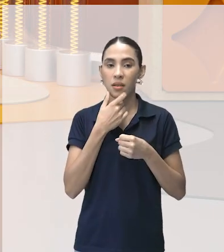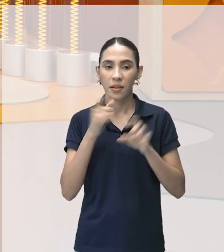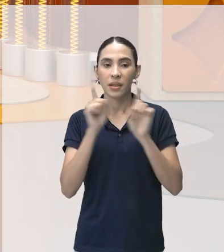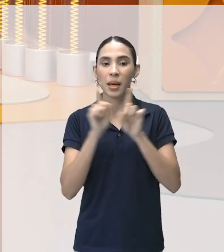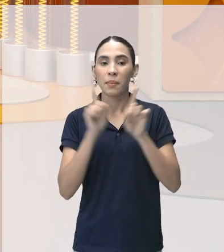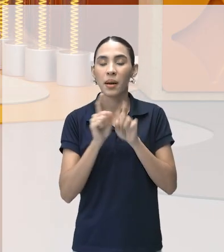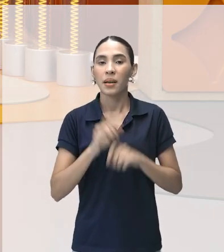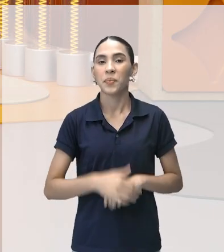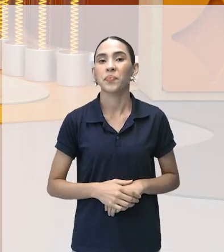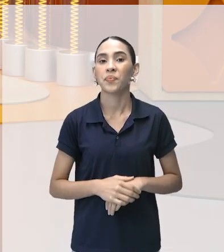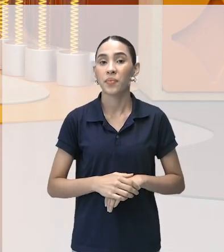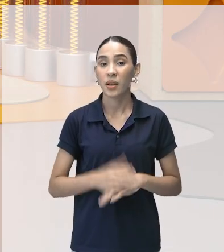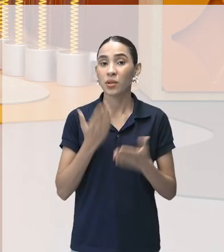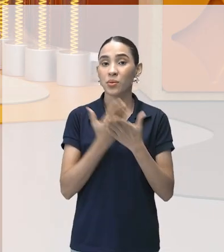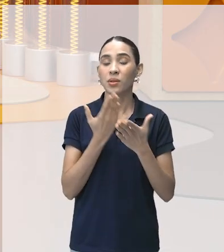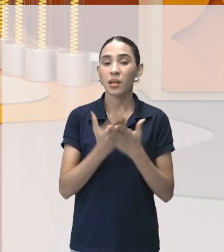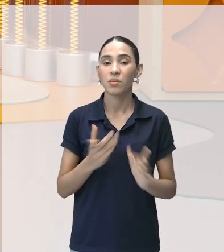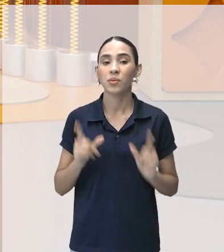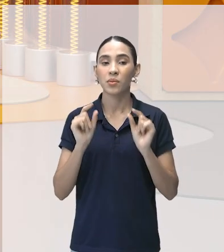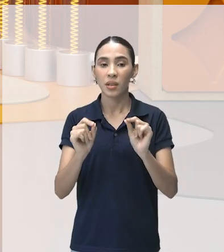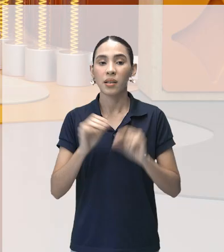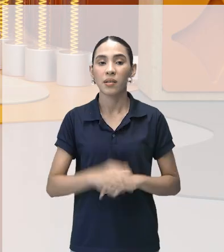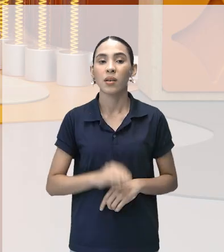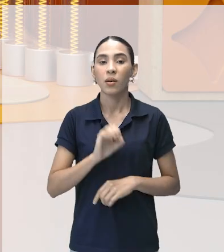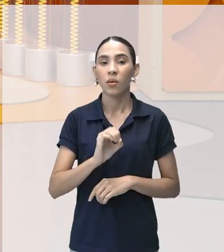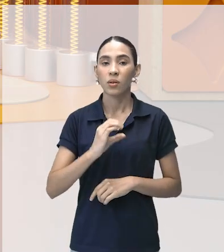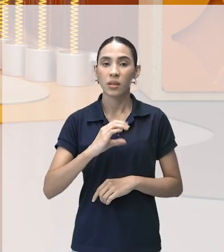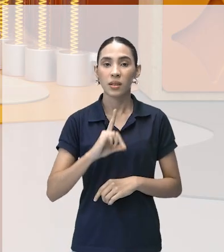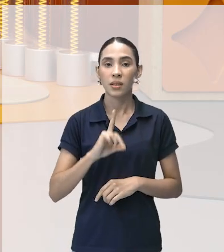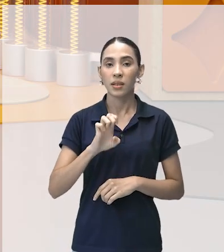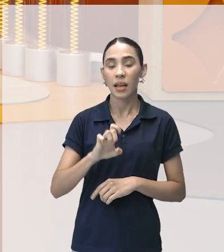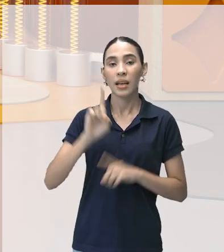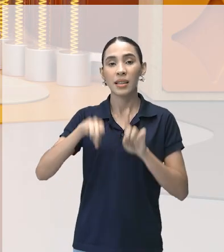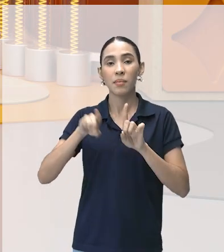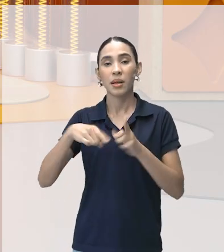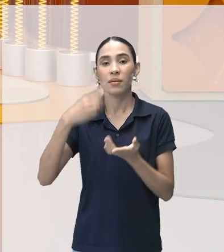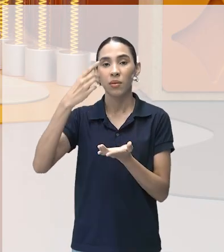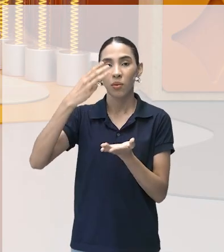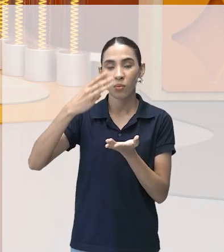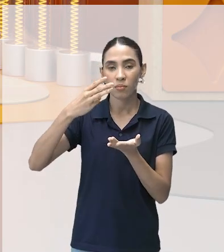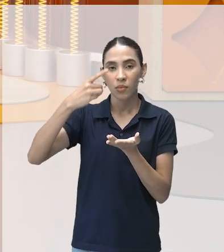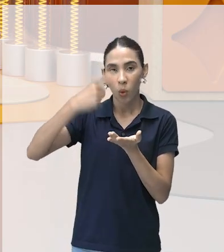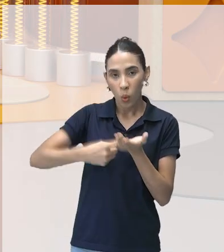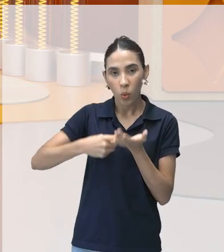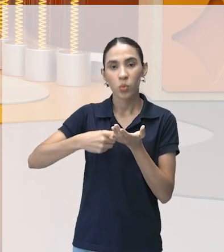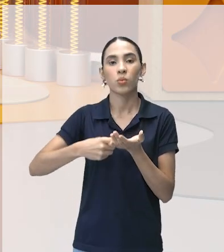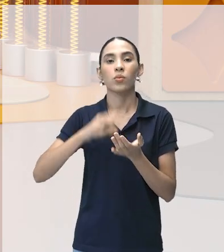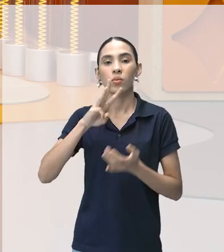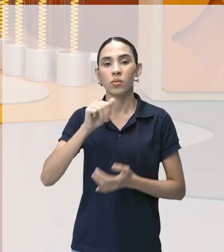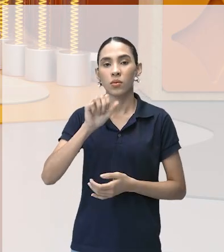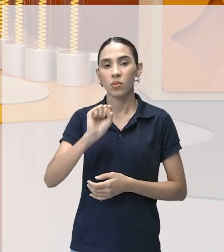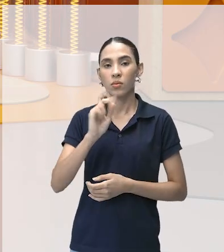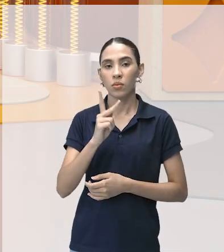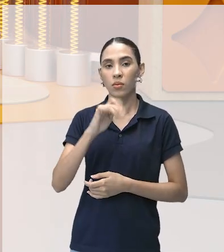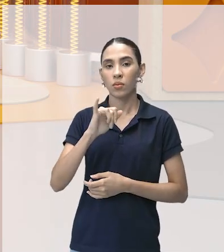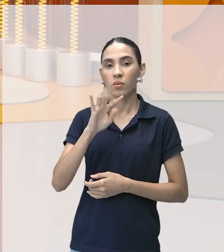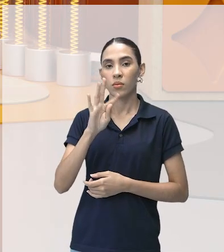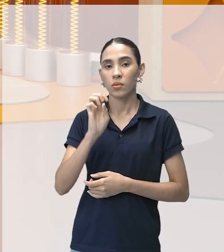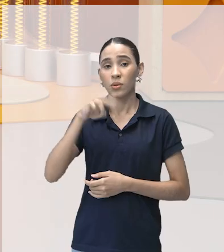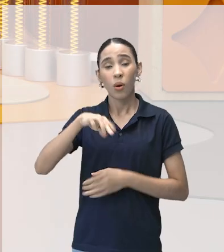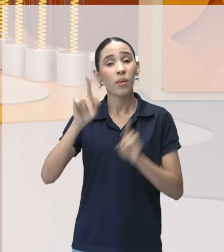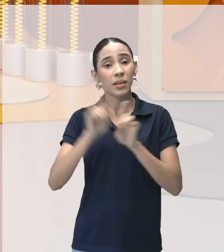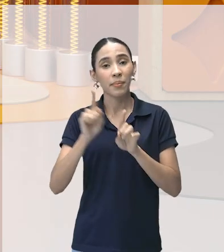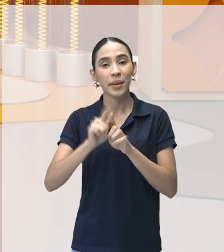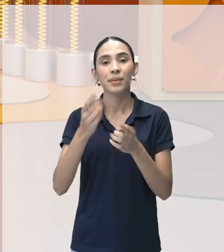britânico. Também estudamos aí sobre a OCDE e o Consenso de Washington e também estudamos sobre o euro, a